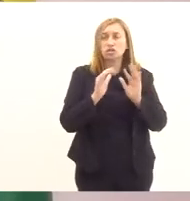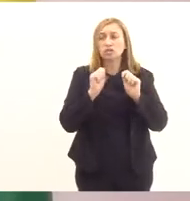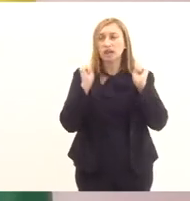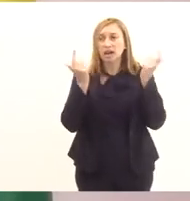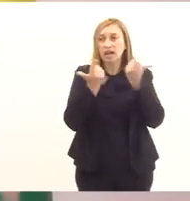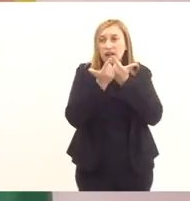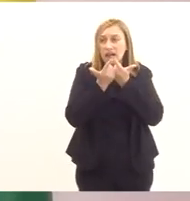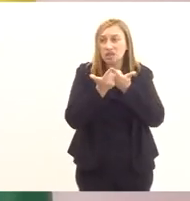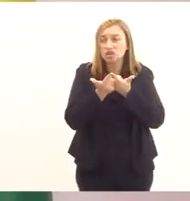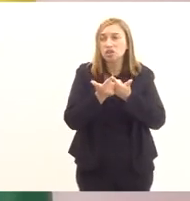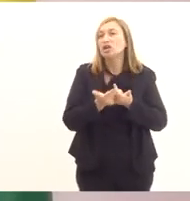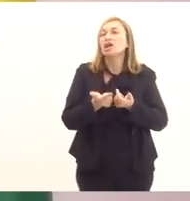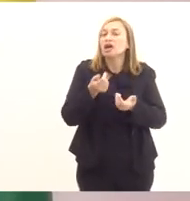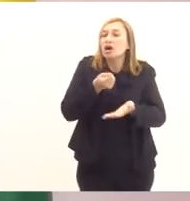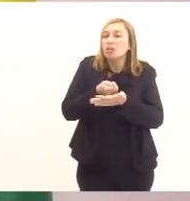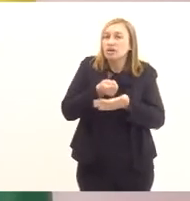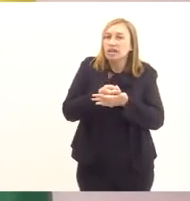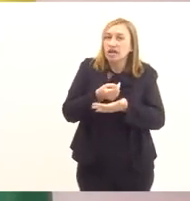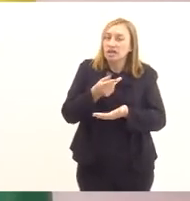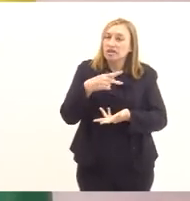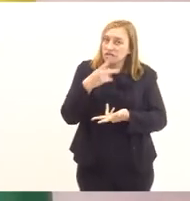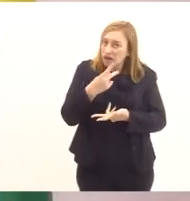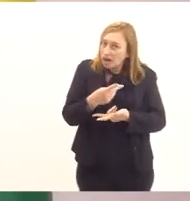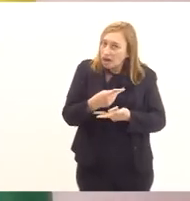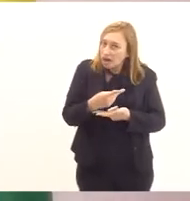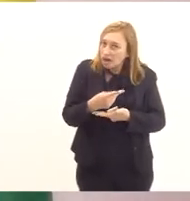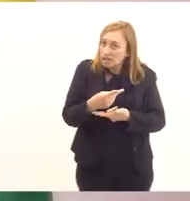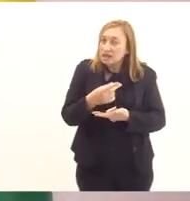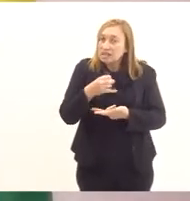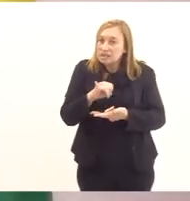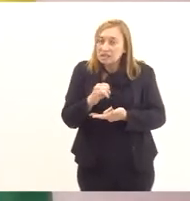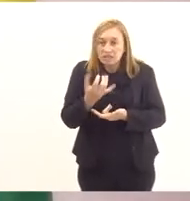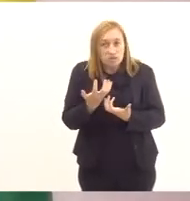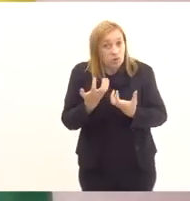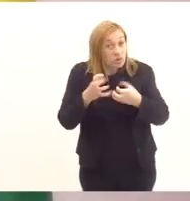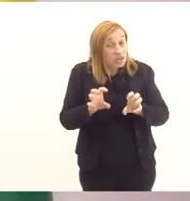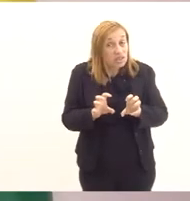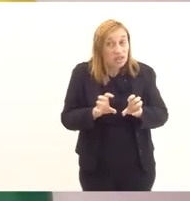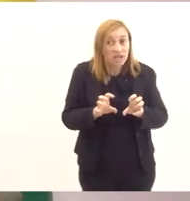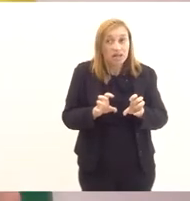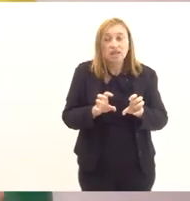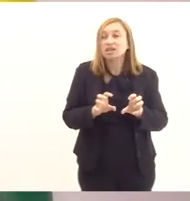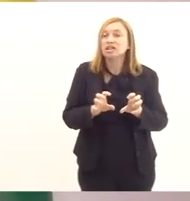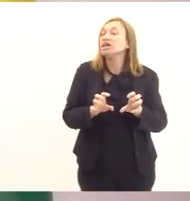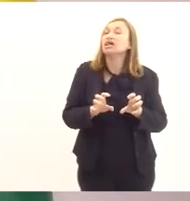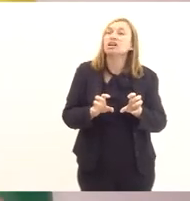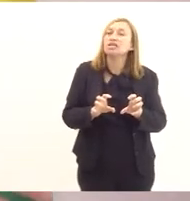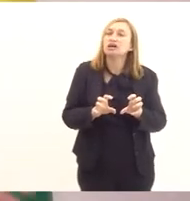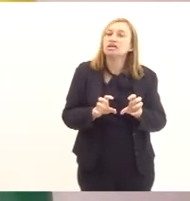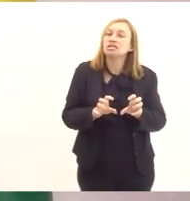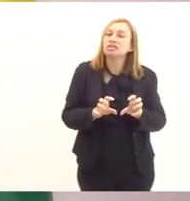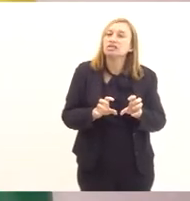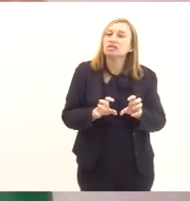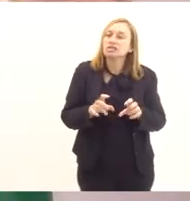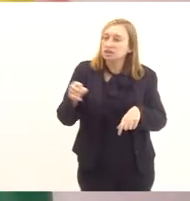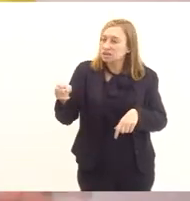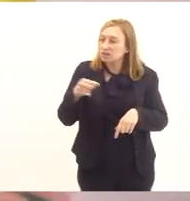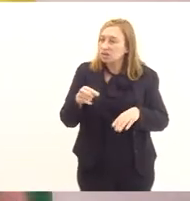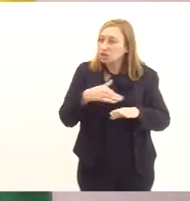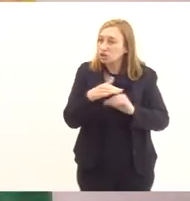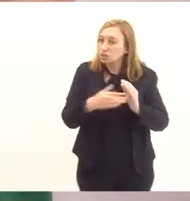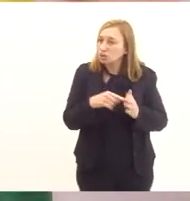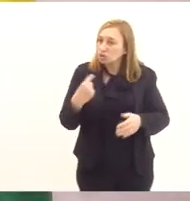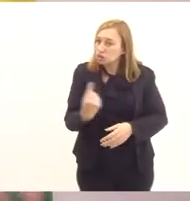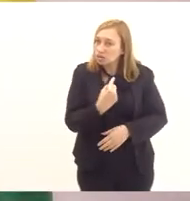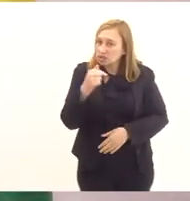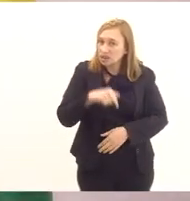porque aí ele já é obrigado a fazer e se houver a recusa estão estão direta dessa vida com todos mais